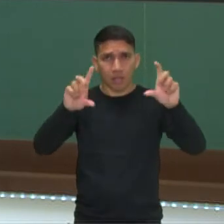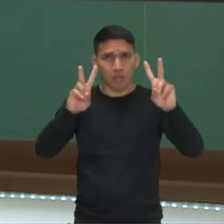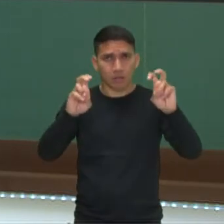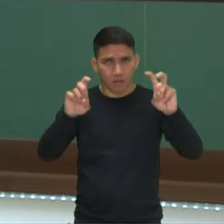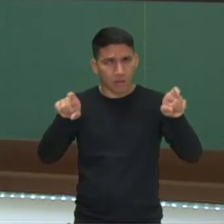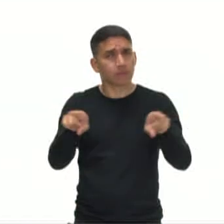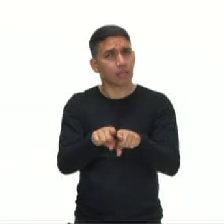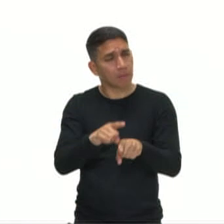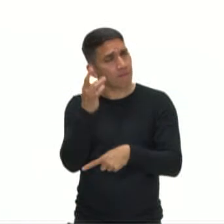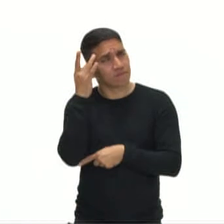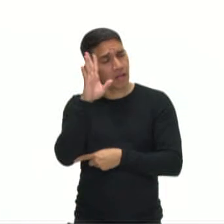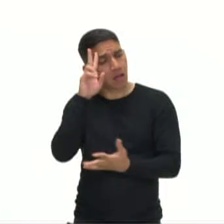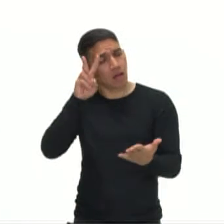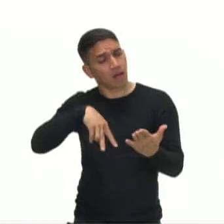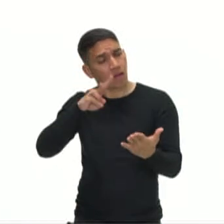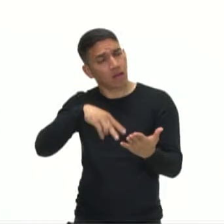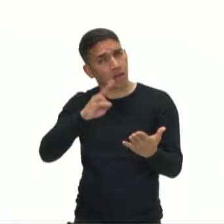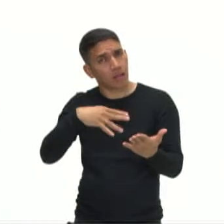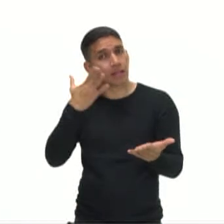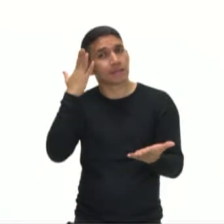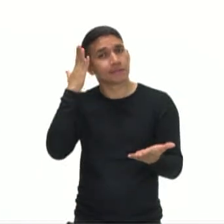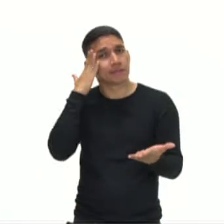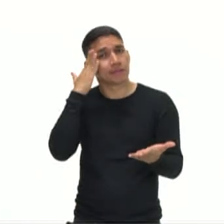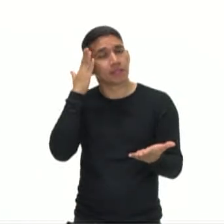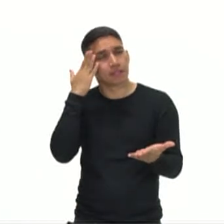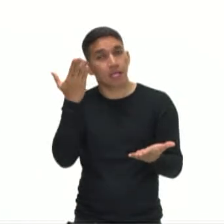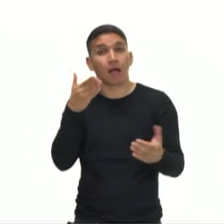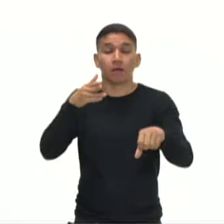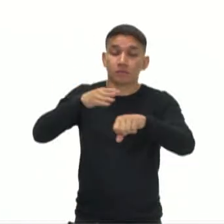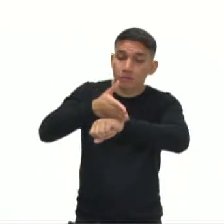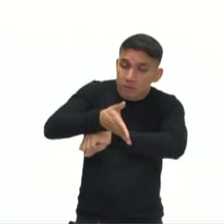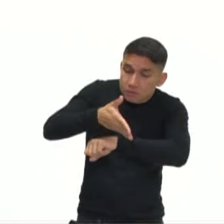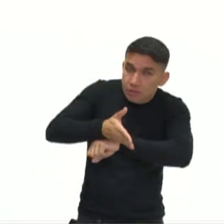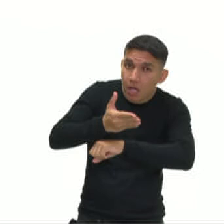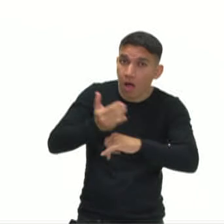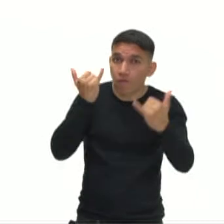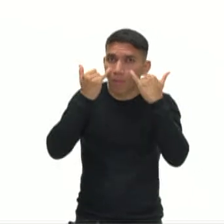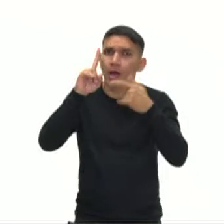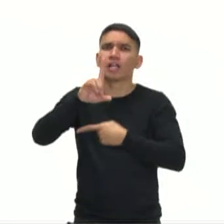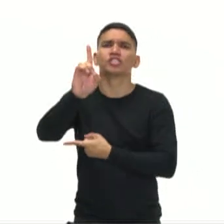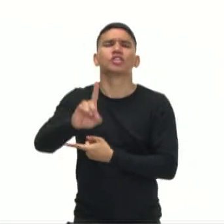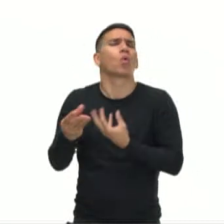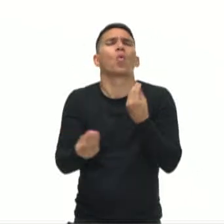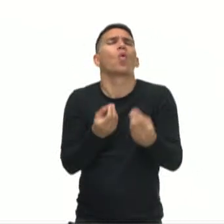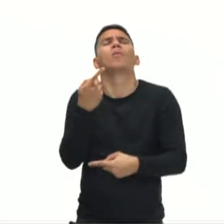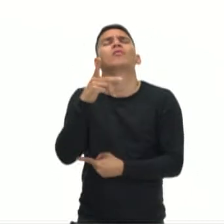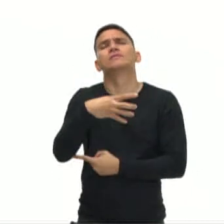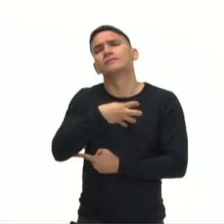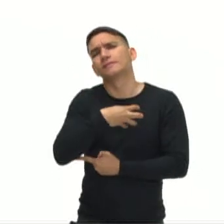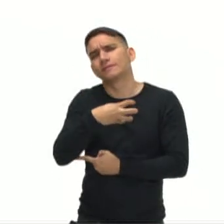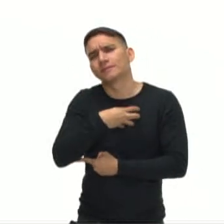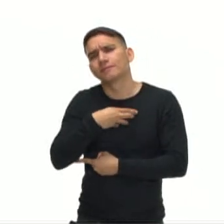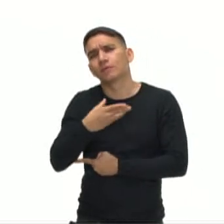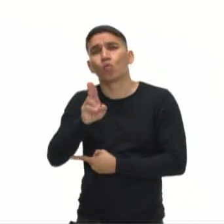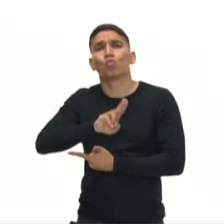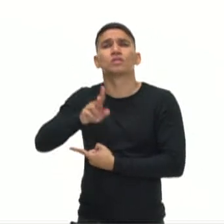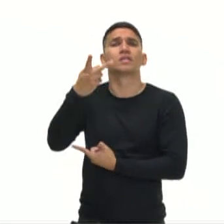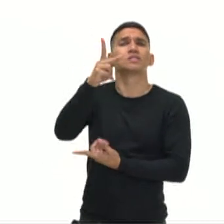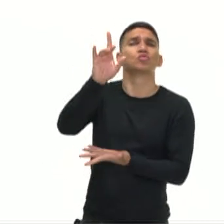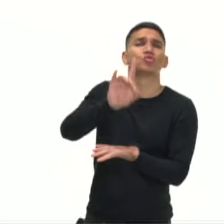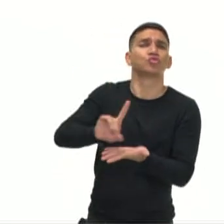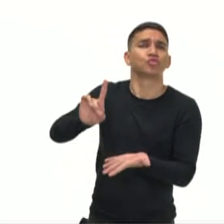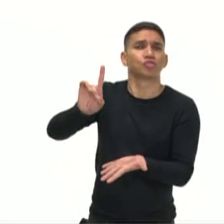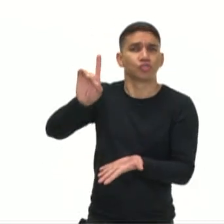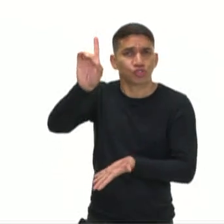né? Então, o subtítulo, acesso à informação é um direito. De que forma você tem exercido esse direito? Quais são